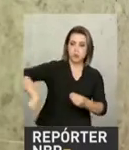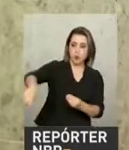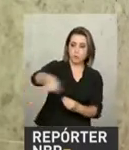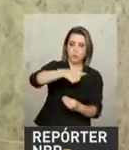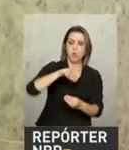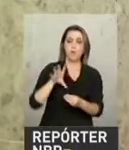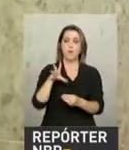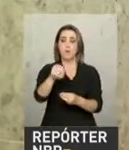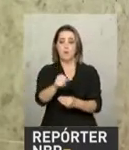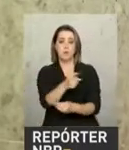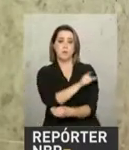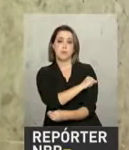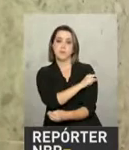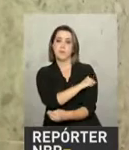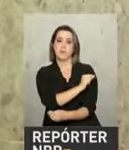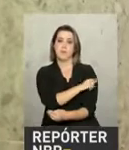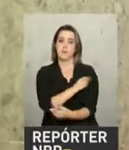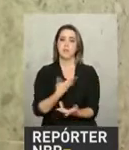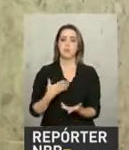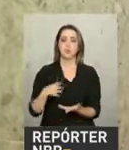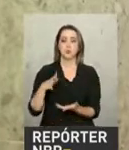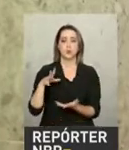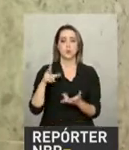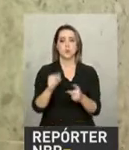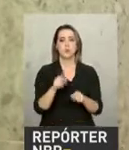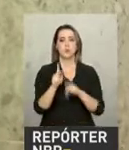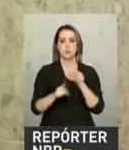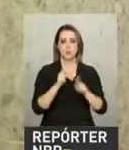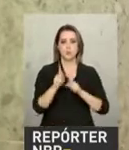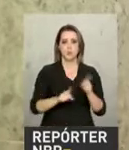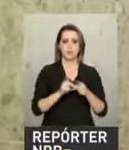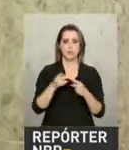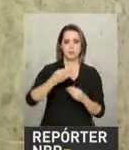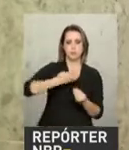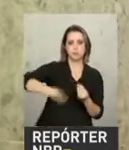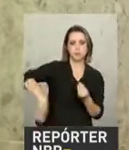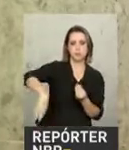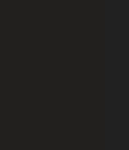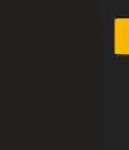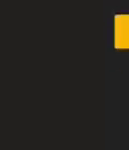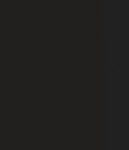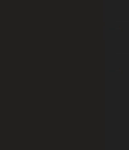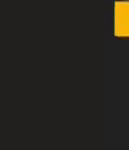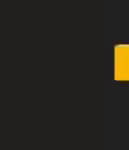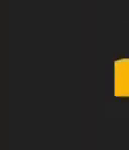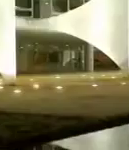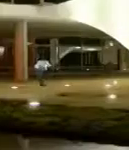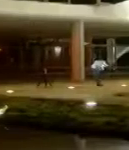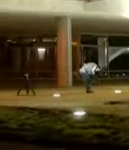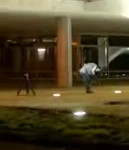bloqueio. Passamos a vacinar toda a região em torno desses pontos.